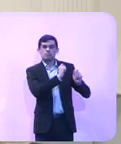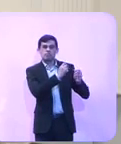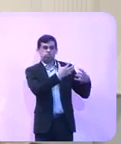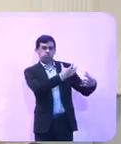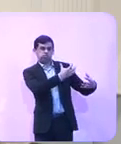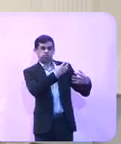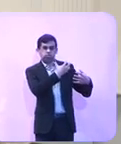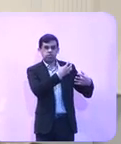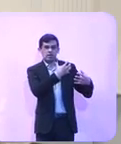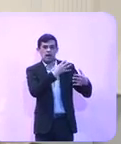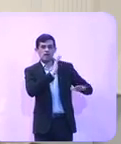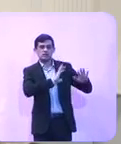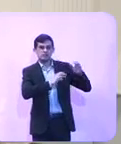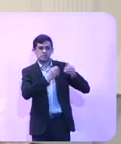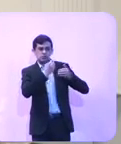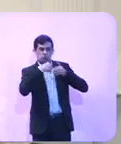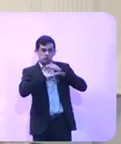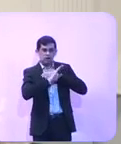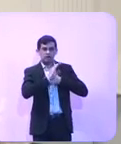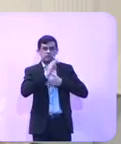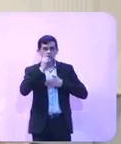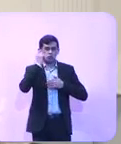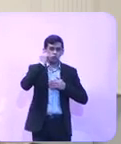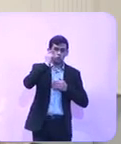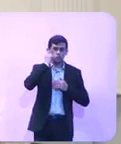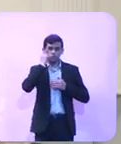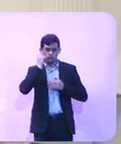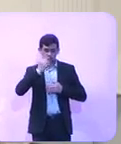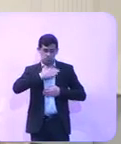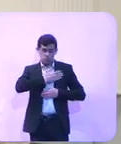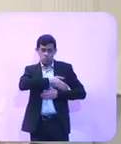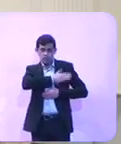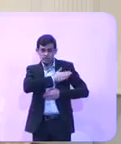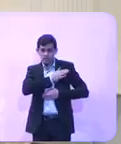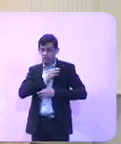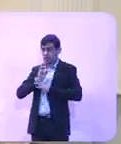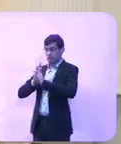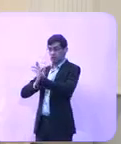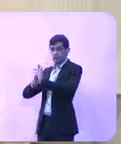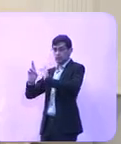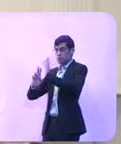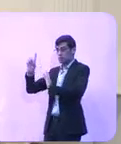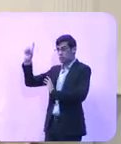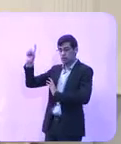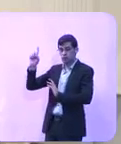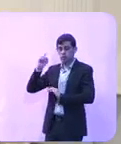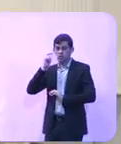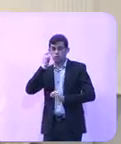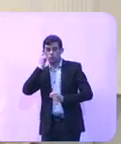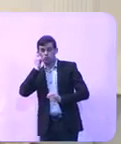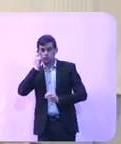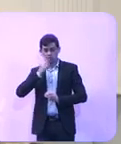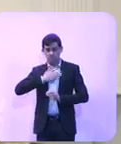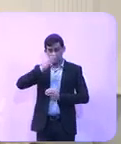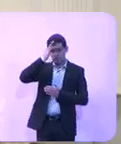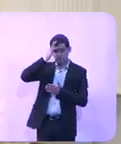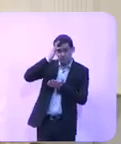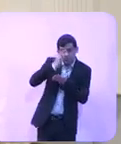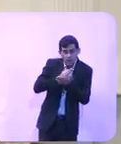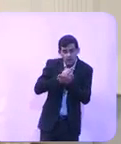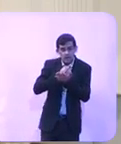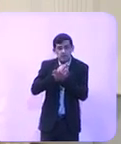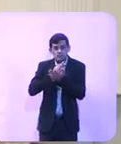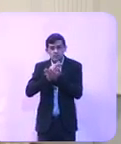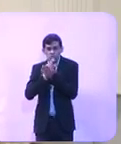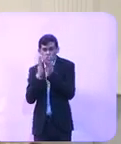trabalhar dúvidas do meu relacionamento com Deus. Dúvidas sobre a minha vida de fé, de oração, de busca